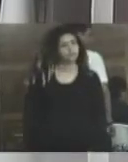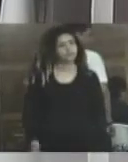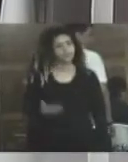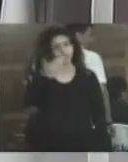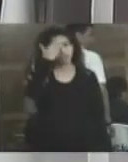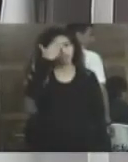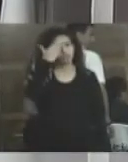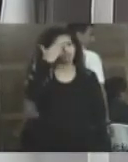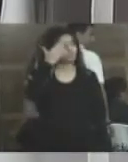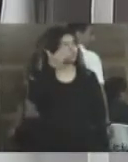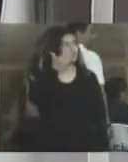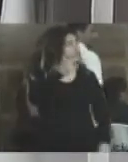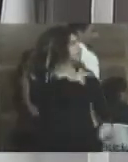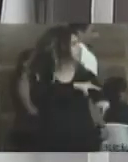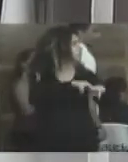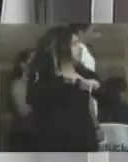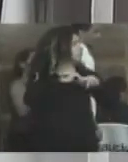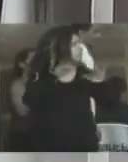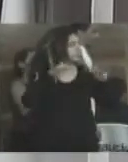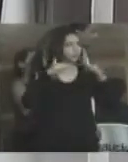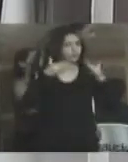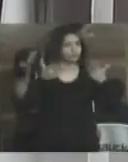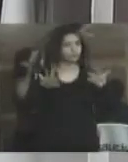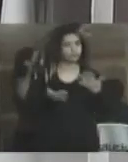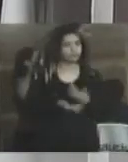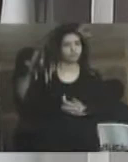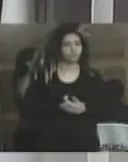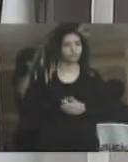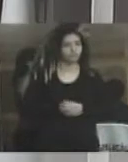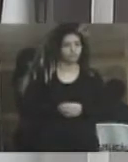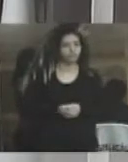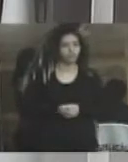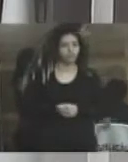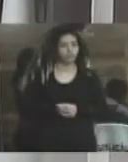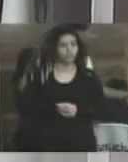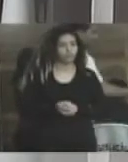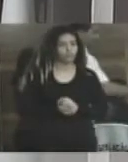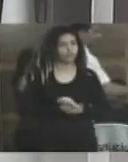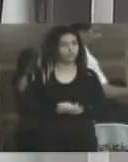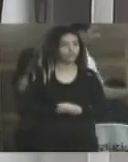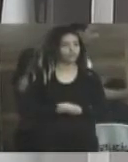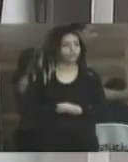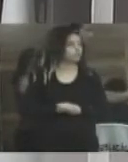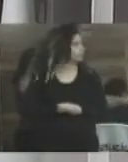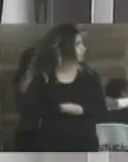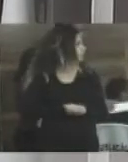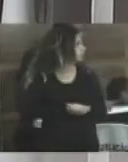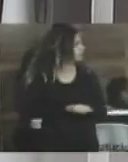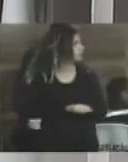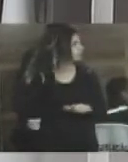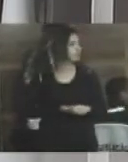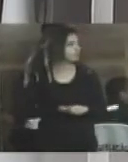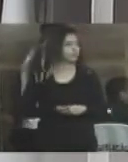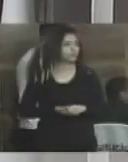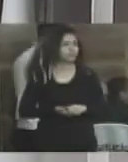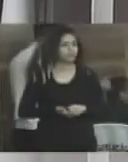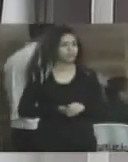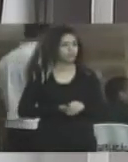obrigado aí pela atenção, gentileza. Vamos respeitar a palavra, né? Obrigado.